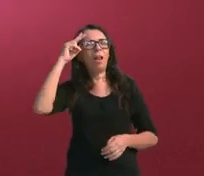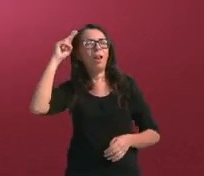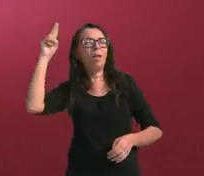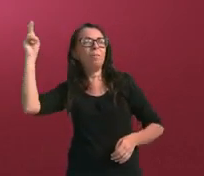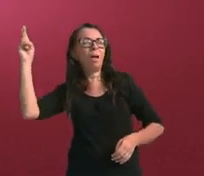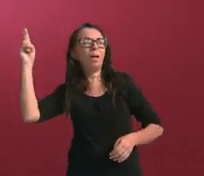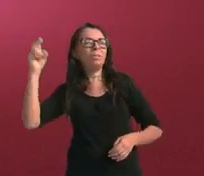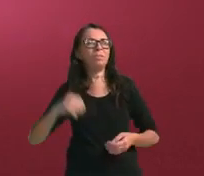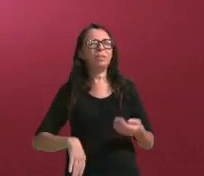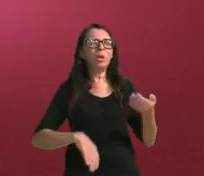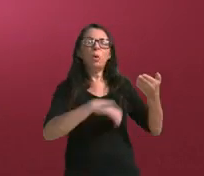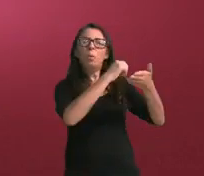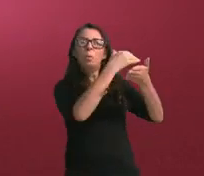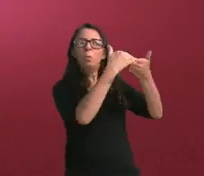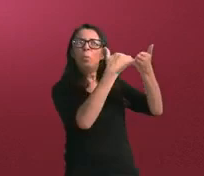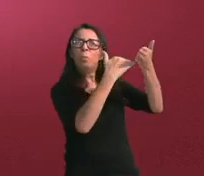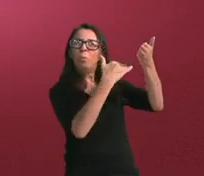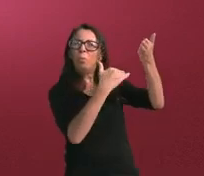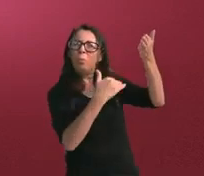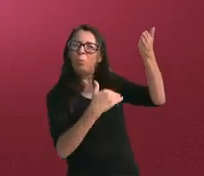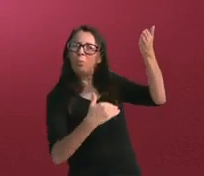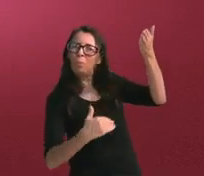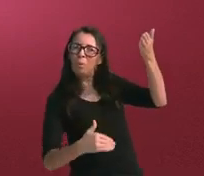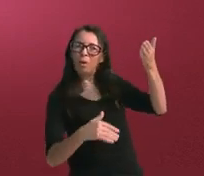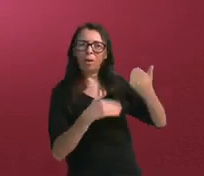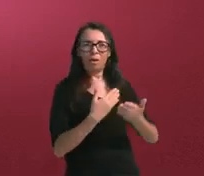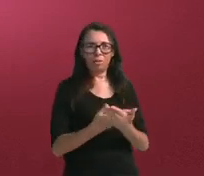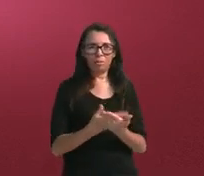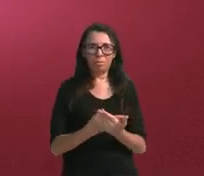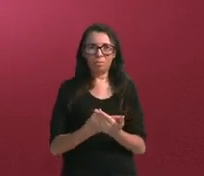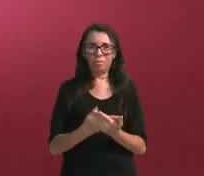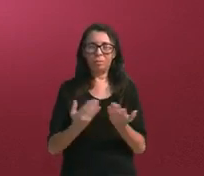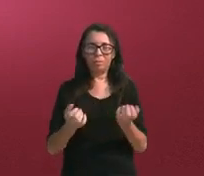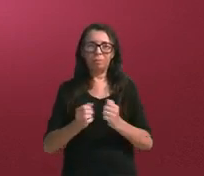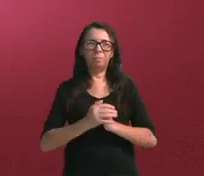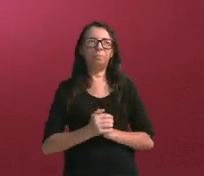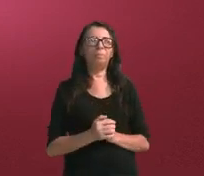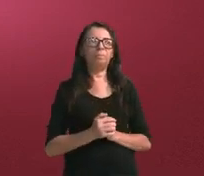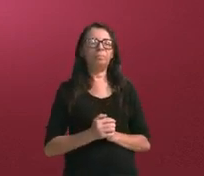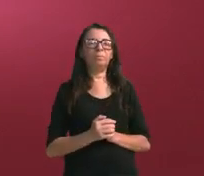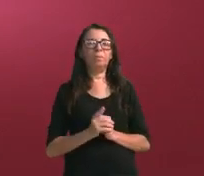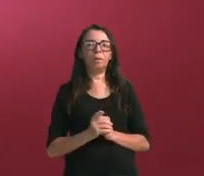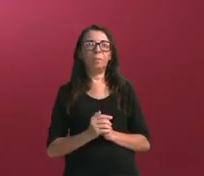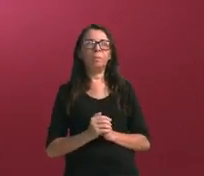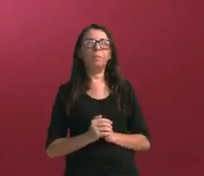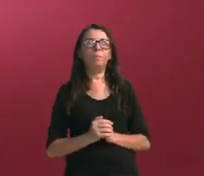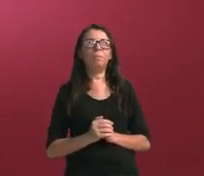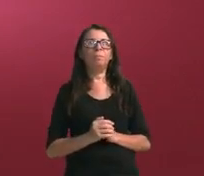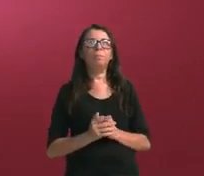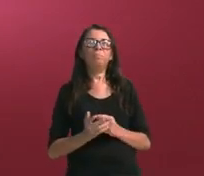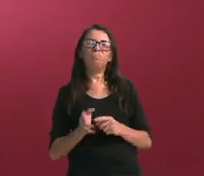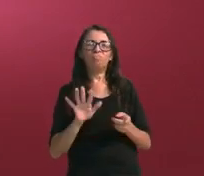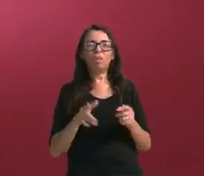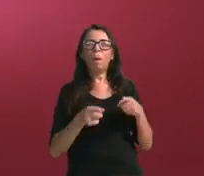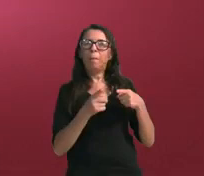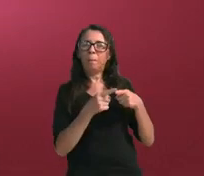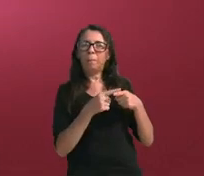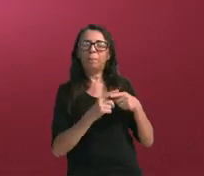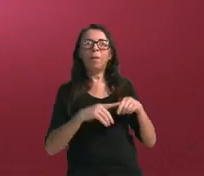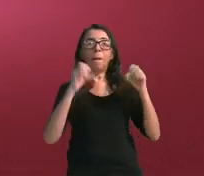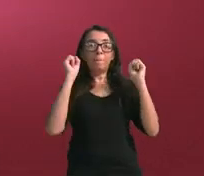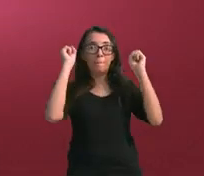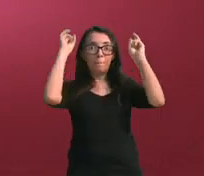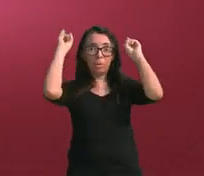a obediência da voz de Deus para Ele realizar os propósitos dele, que Ele tem para cada um especificamente, para cada um de